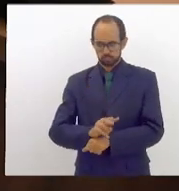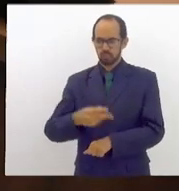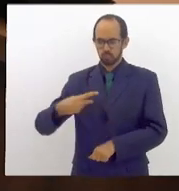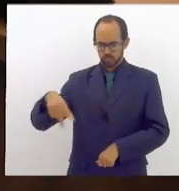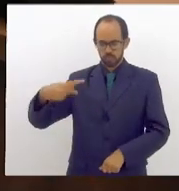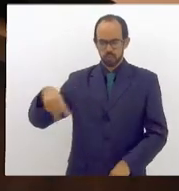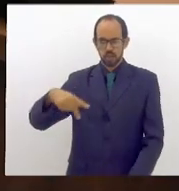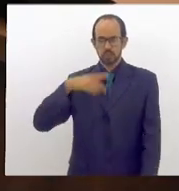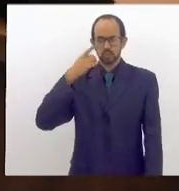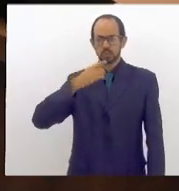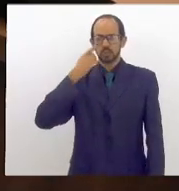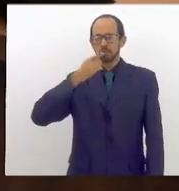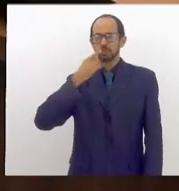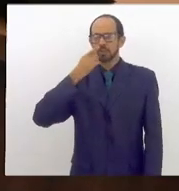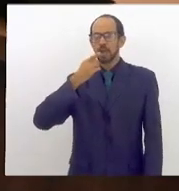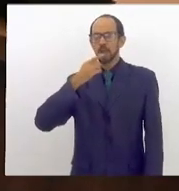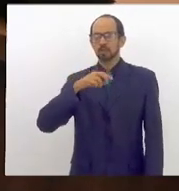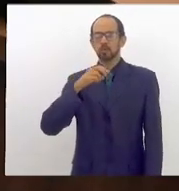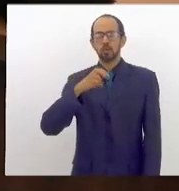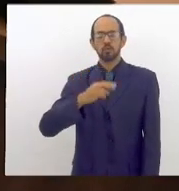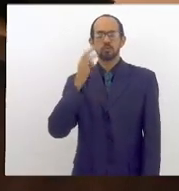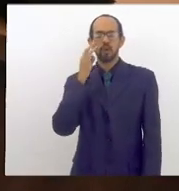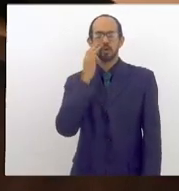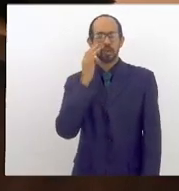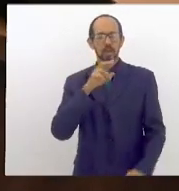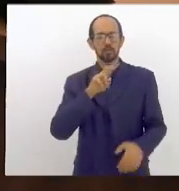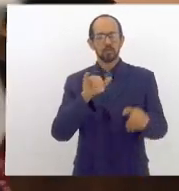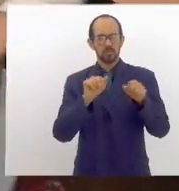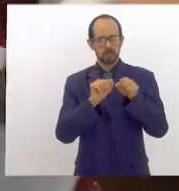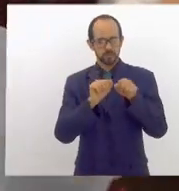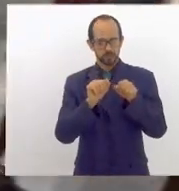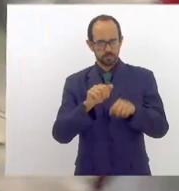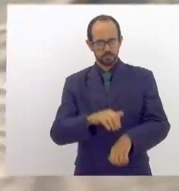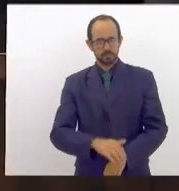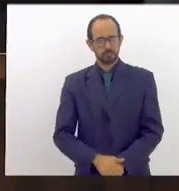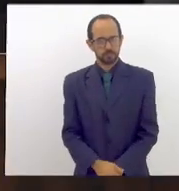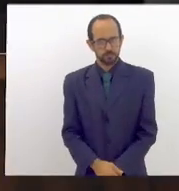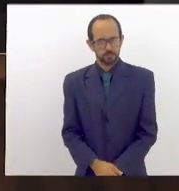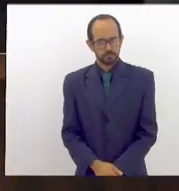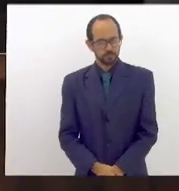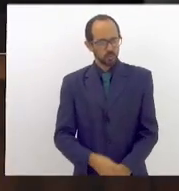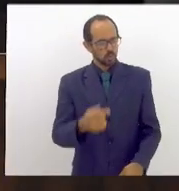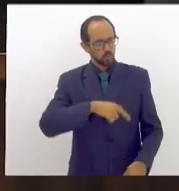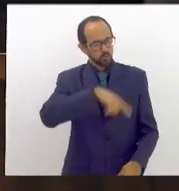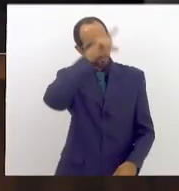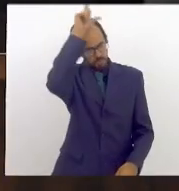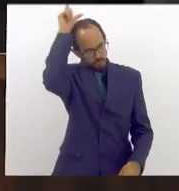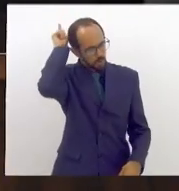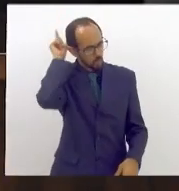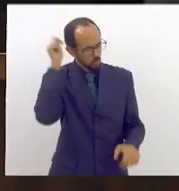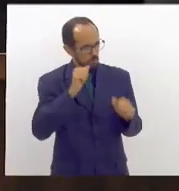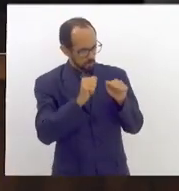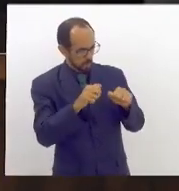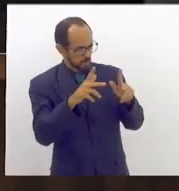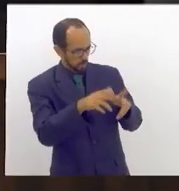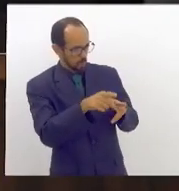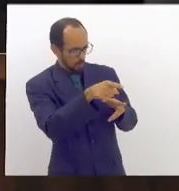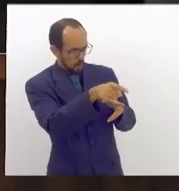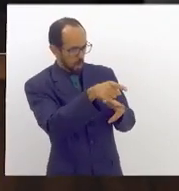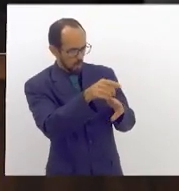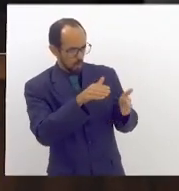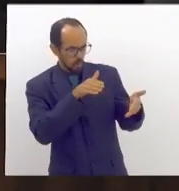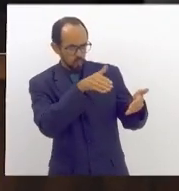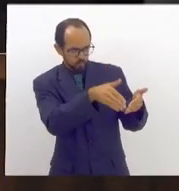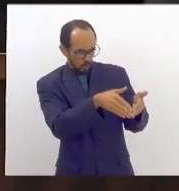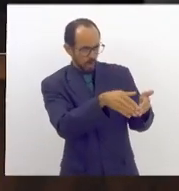que o Deputado valdec Carneiro vai fazer OK Luiz Paulo pode ser da mesma forma centralizar